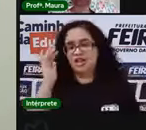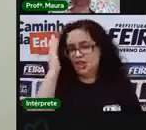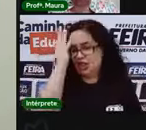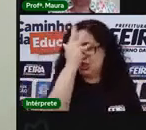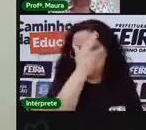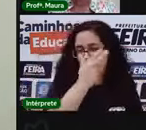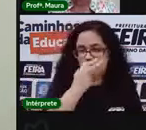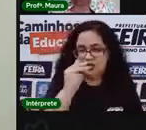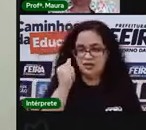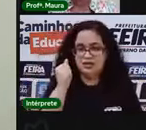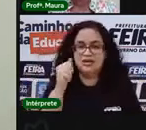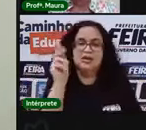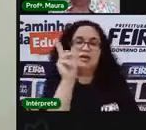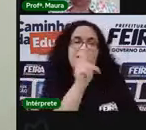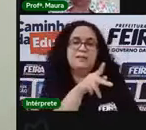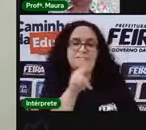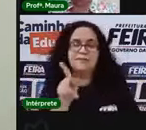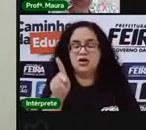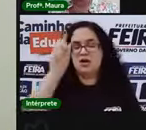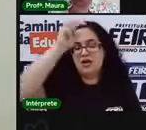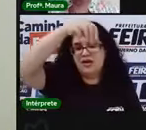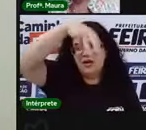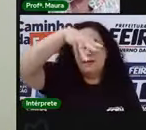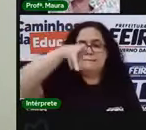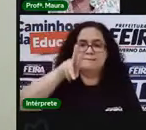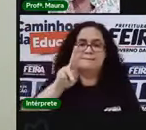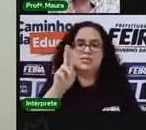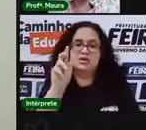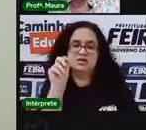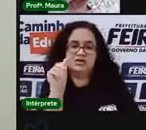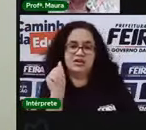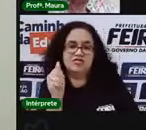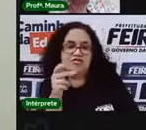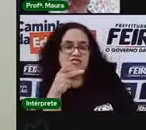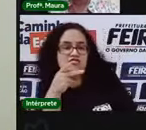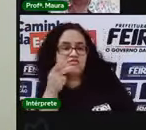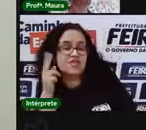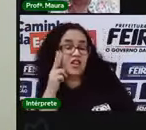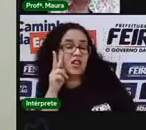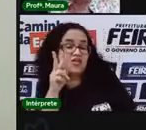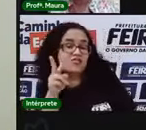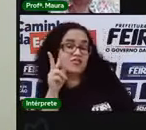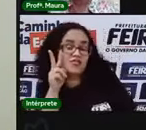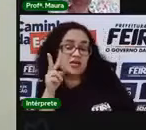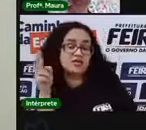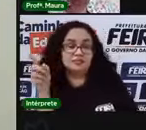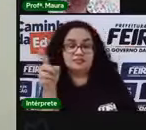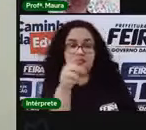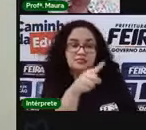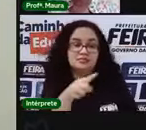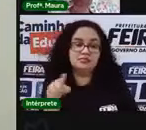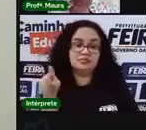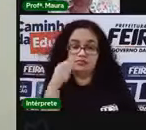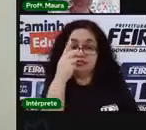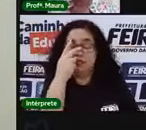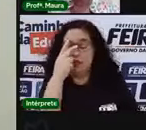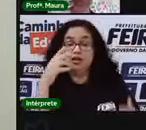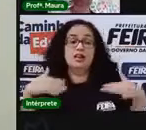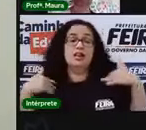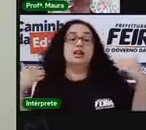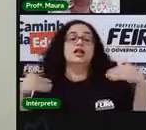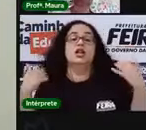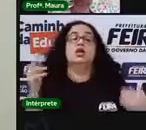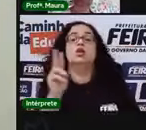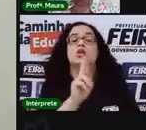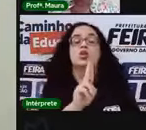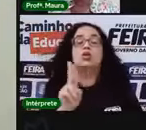viu? Pro Maura, ela diz que ao lhe ver, ao nos ver, a autoestima dela sobe. Como é o nome